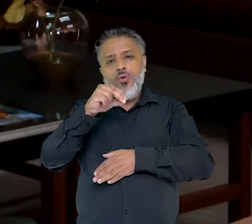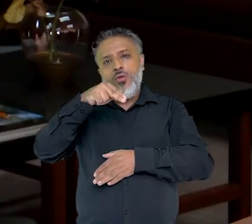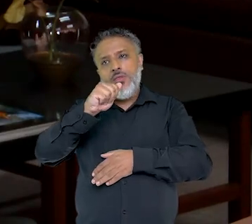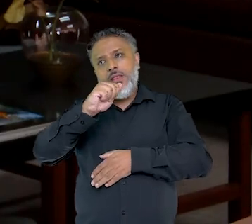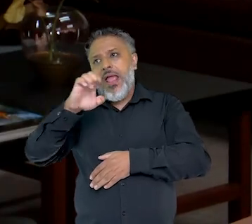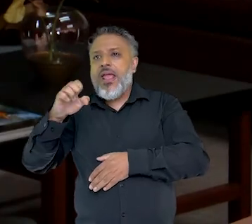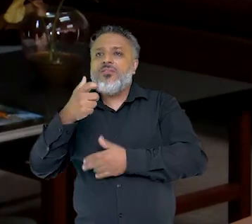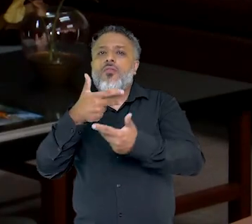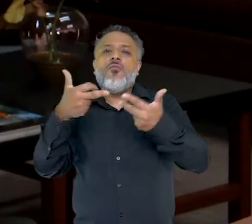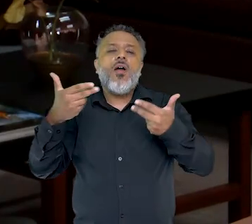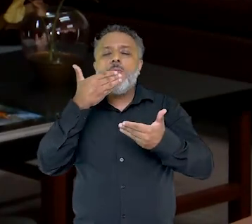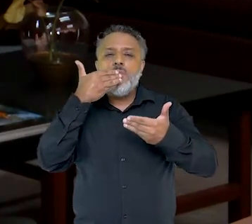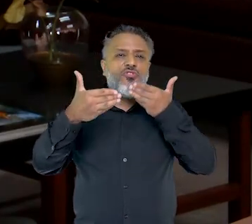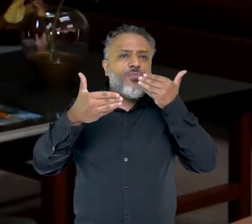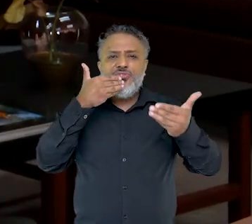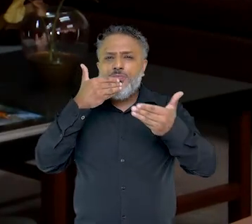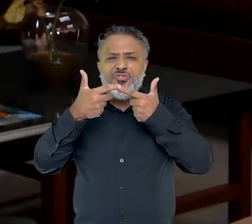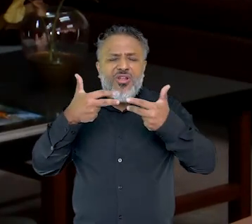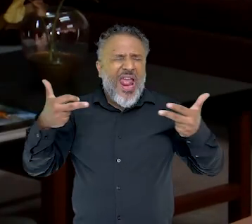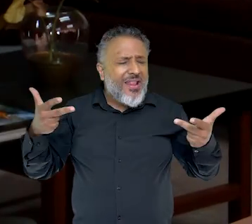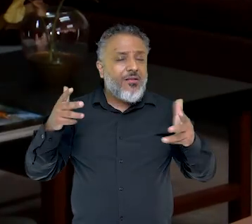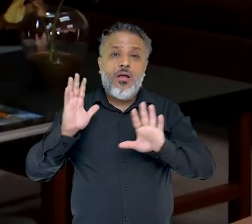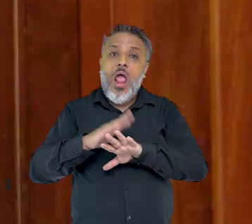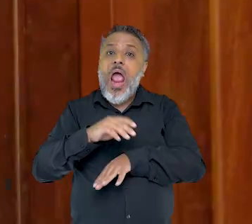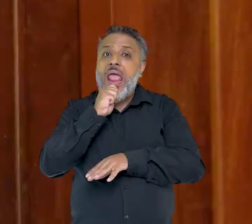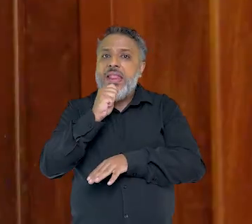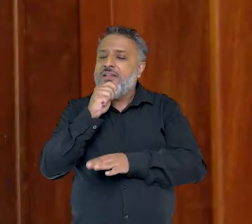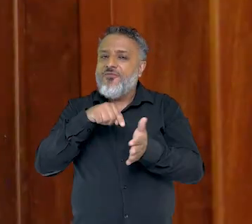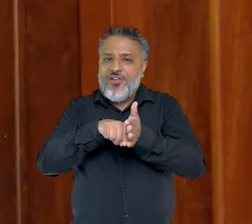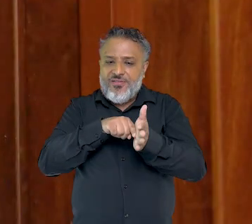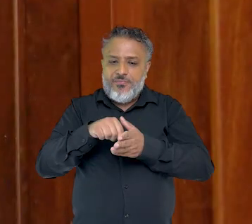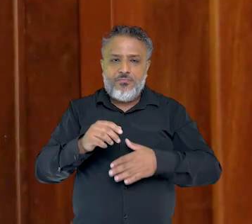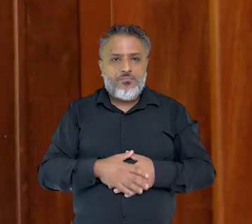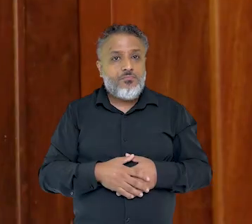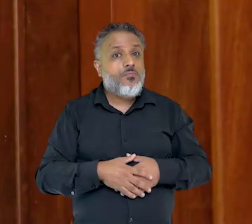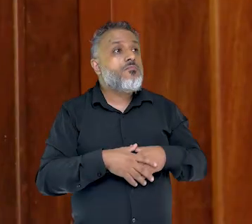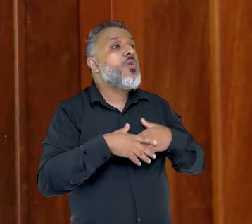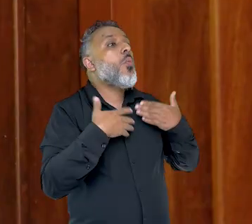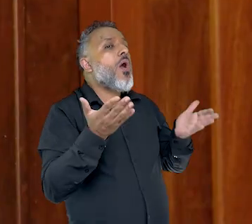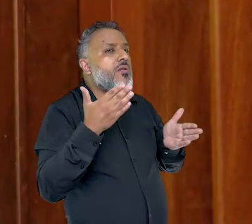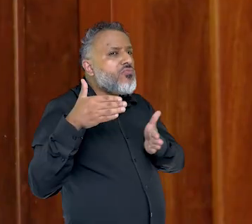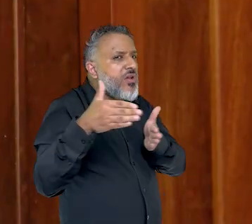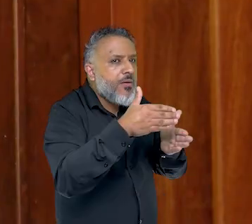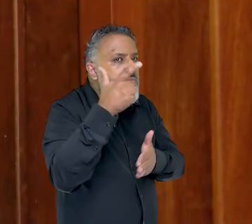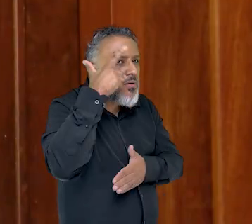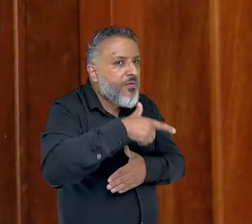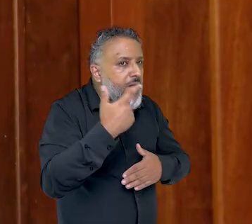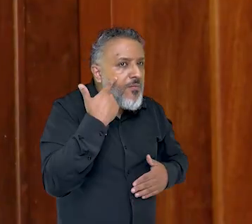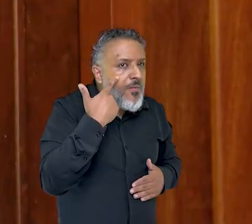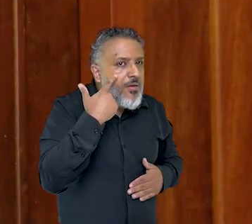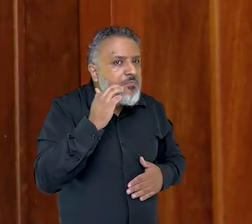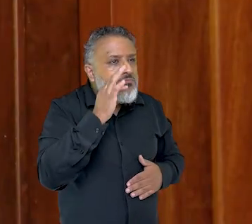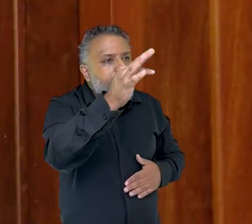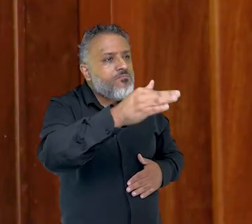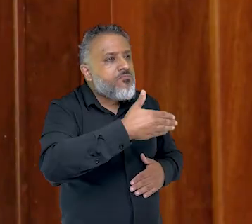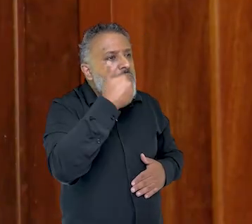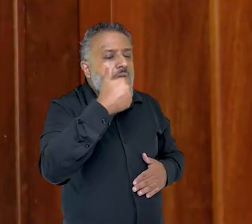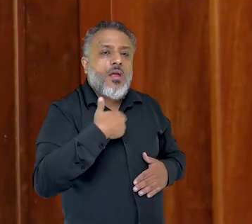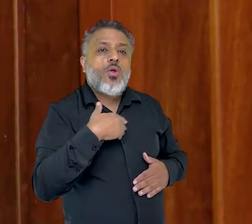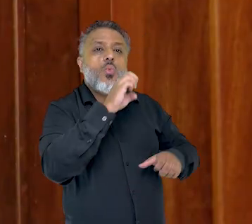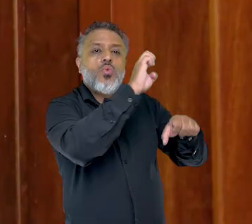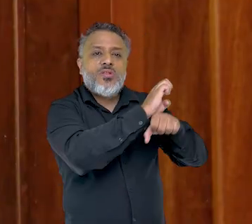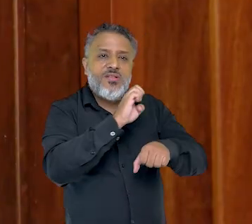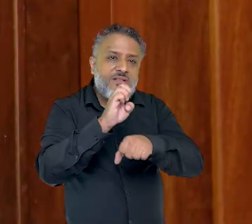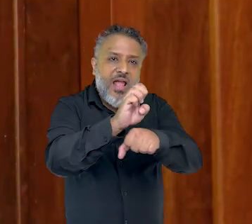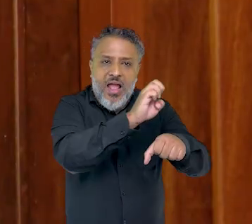muitos pedidos, ou por algum motivo ainda não foi analisado. Quais os caminhos a senhora enxerga como mais promissores para que os estados